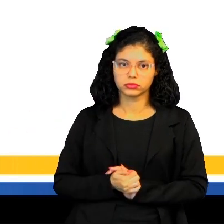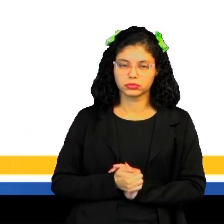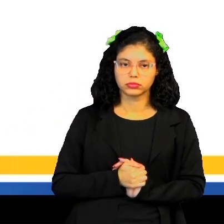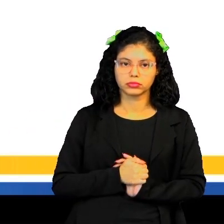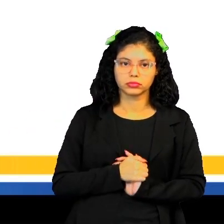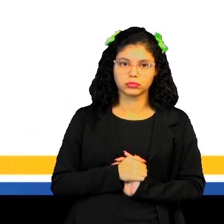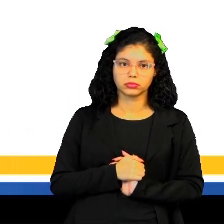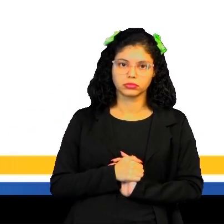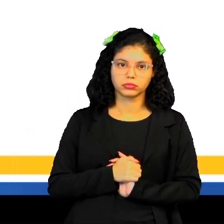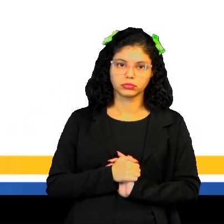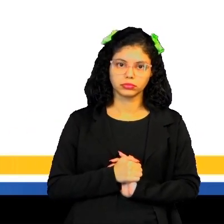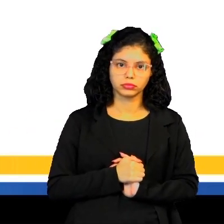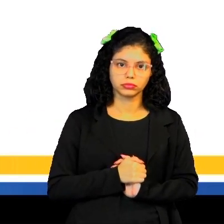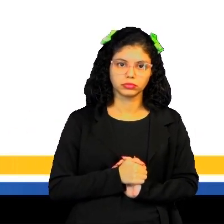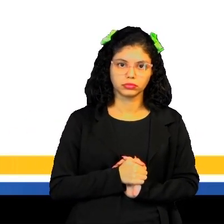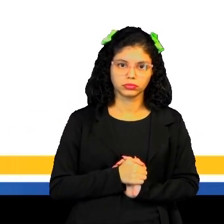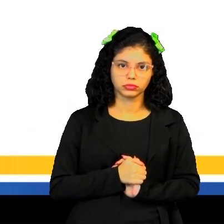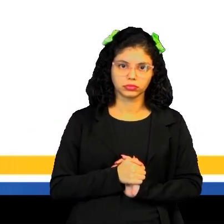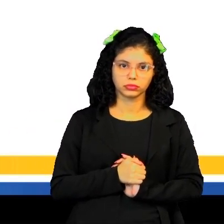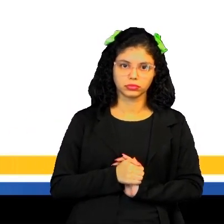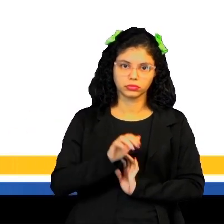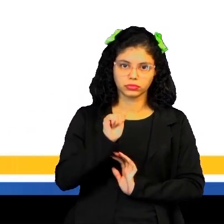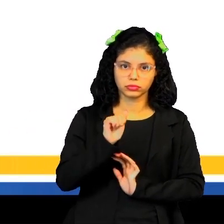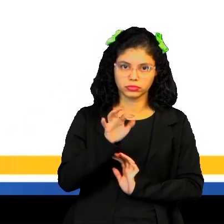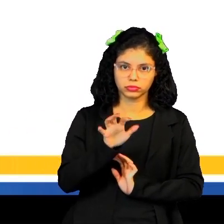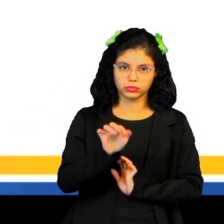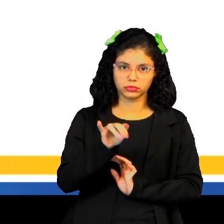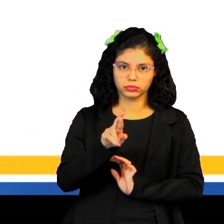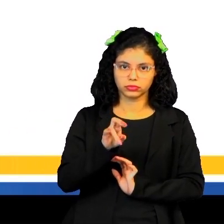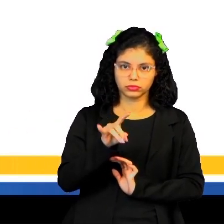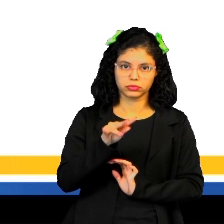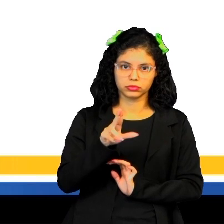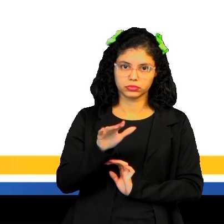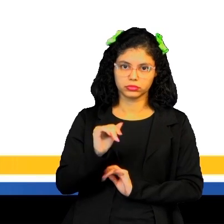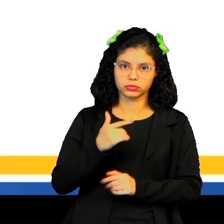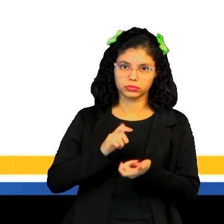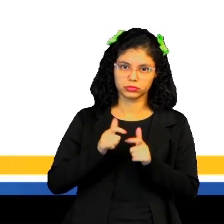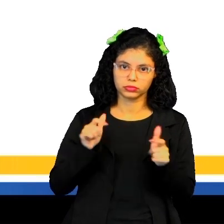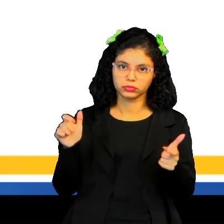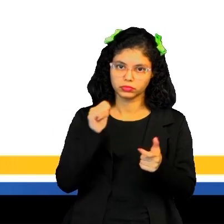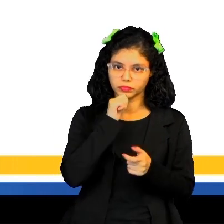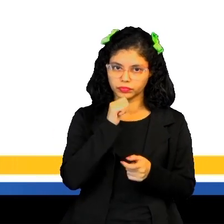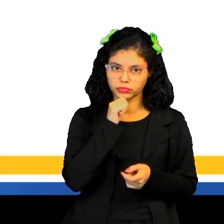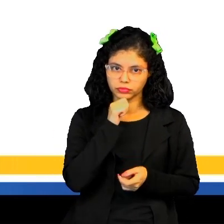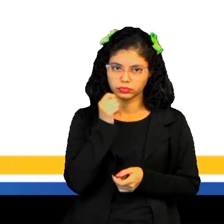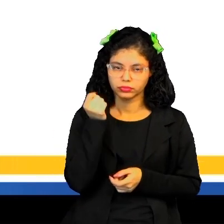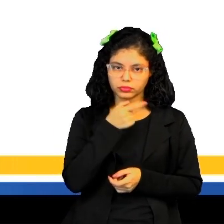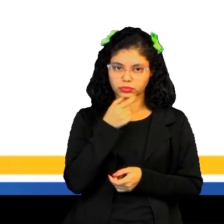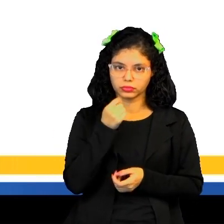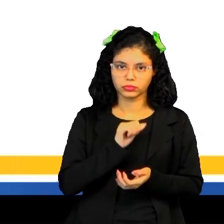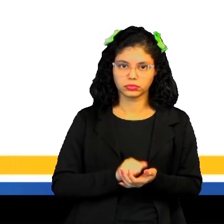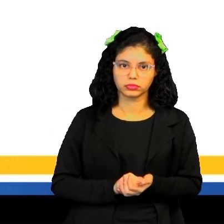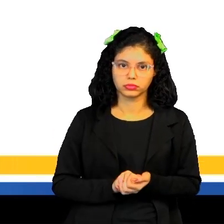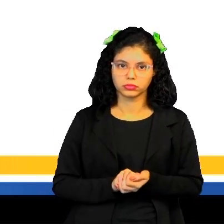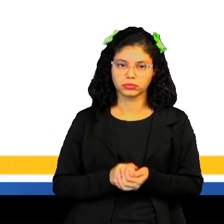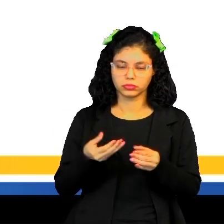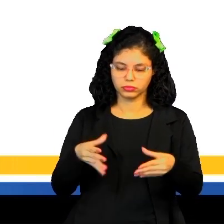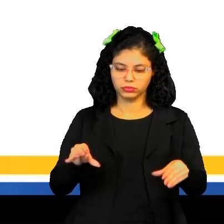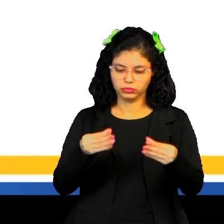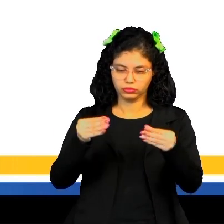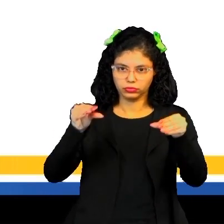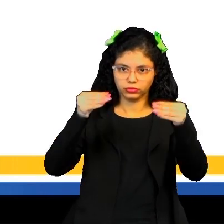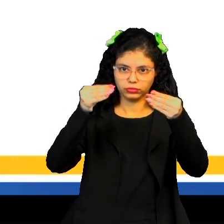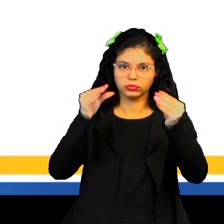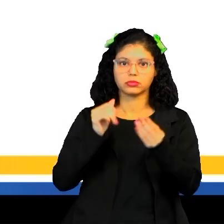né, e o Aristófanes, né, considerado o maior autor do gênero da comédia. Escultores, né, também